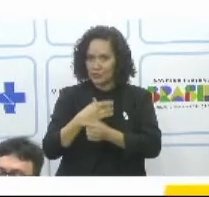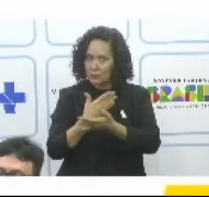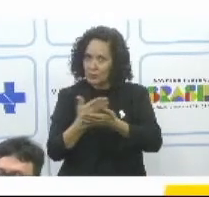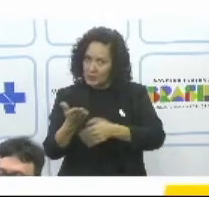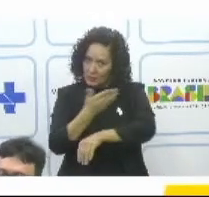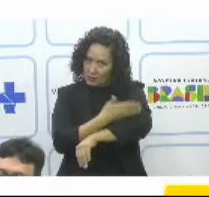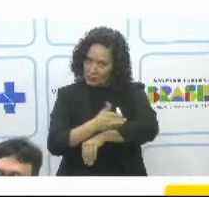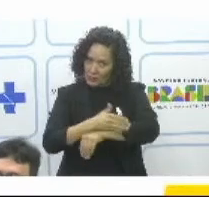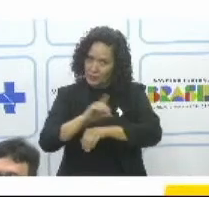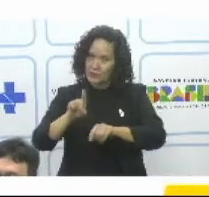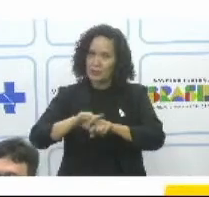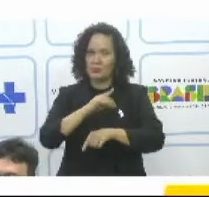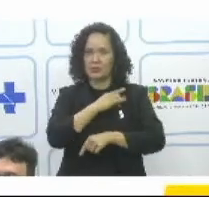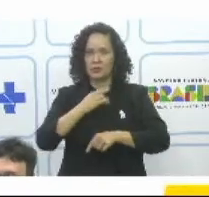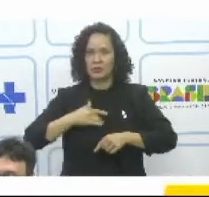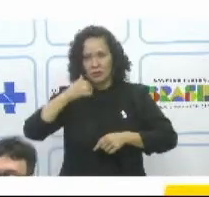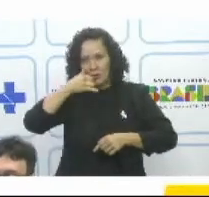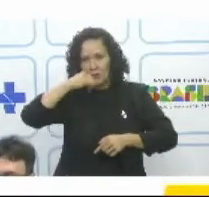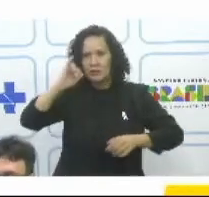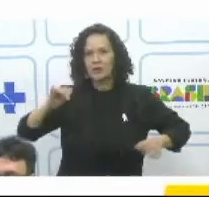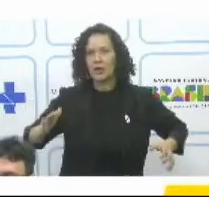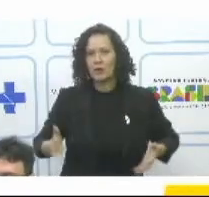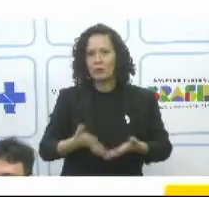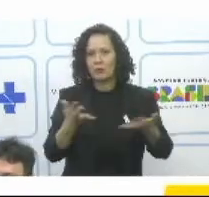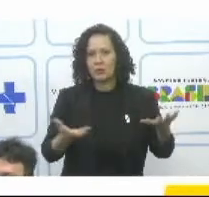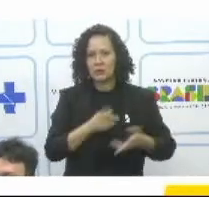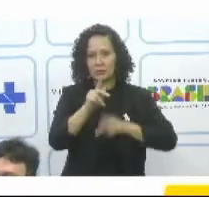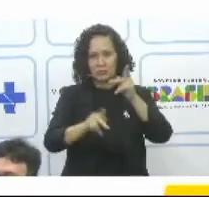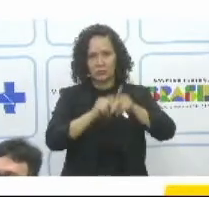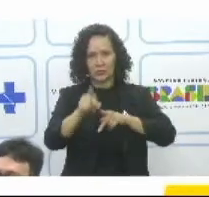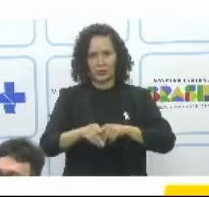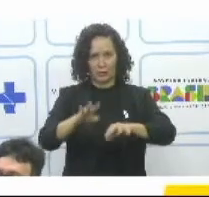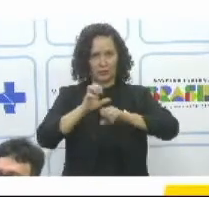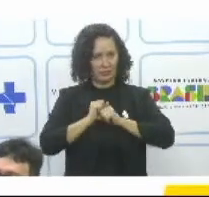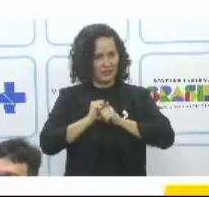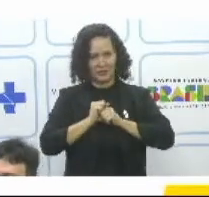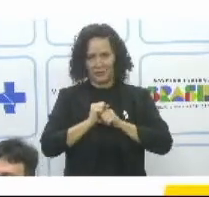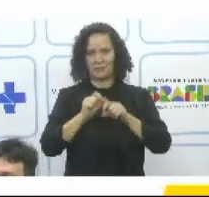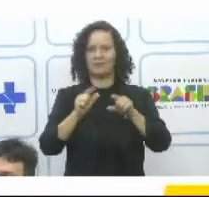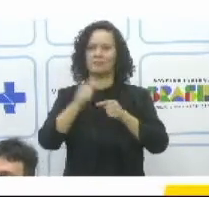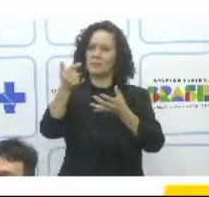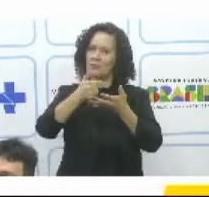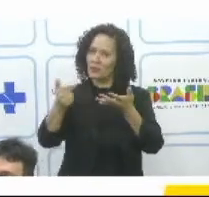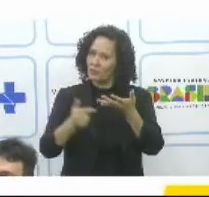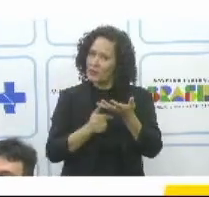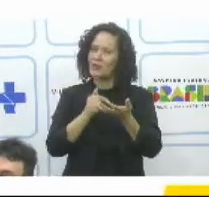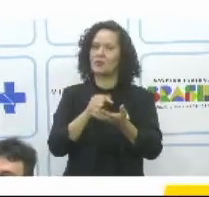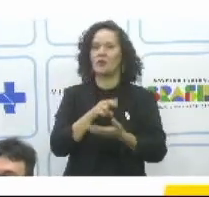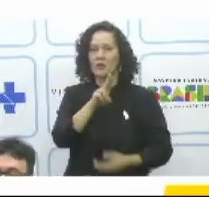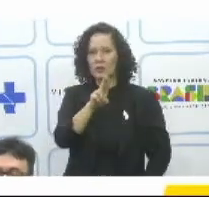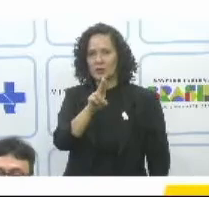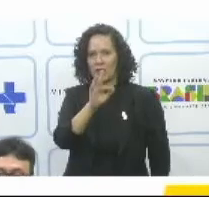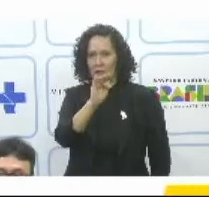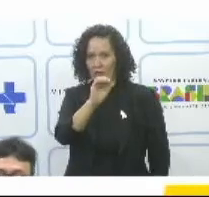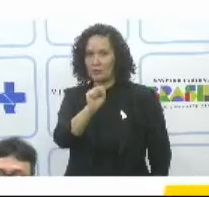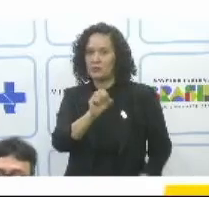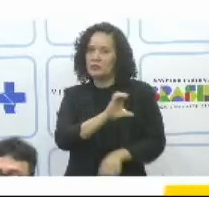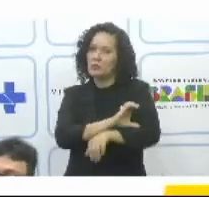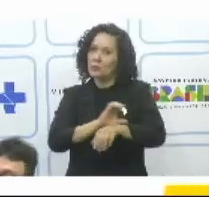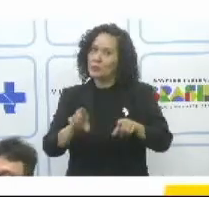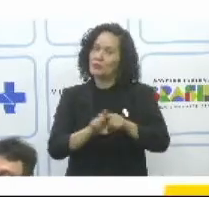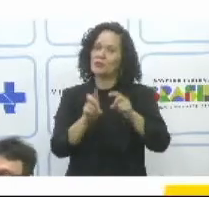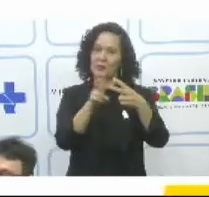um conjunto de formações, né, como essas da UFSC, mas também temos disponíveis um conjunto de cursos